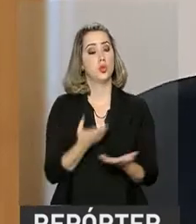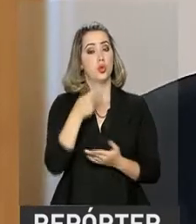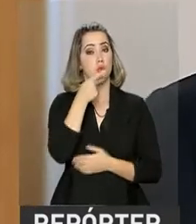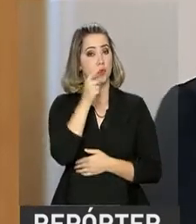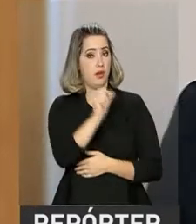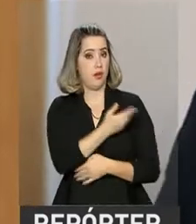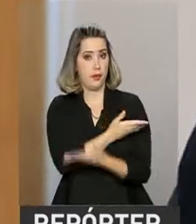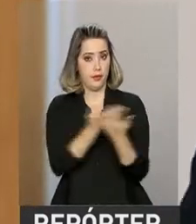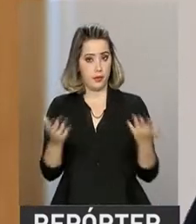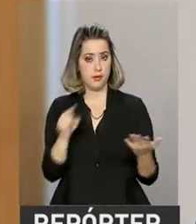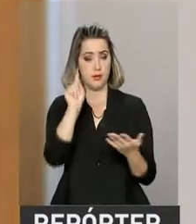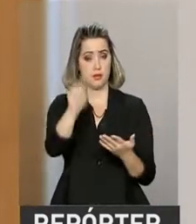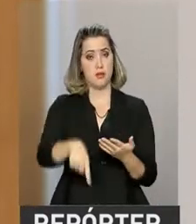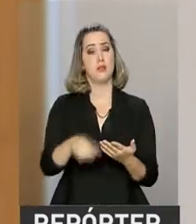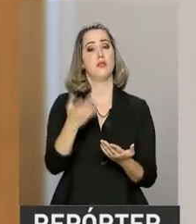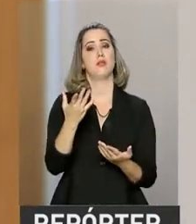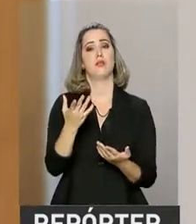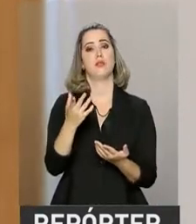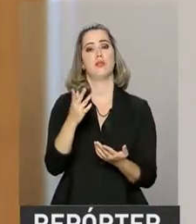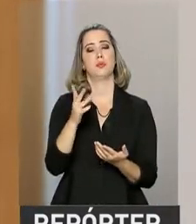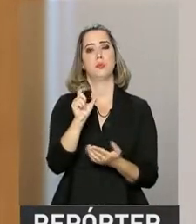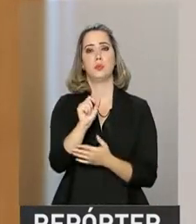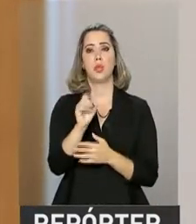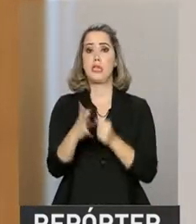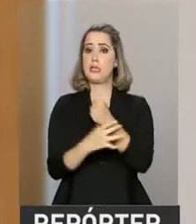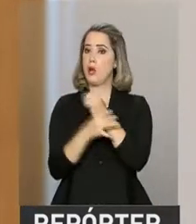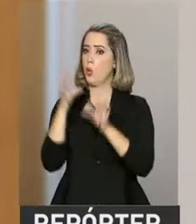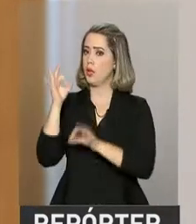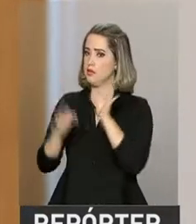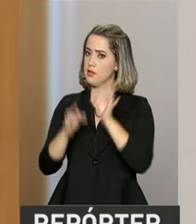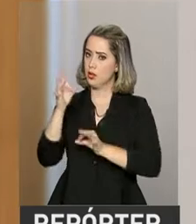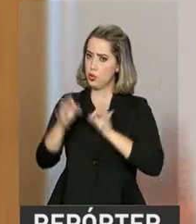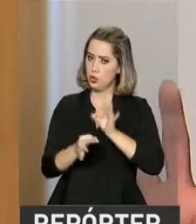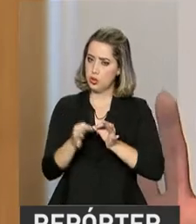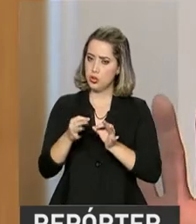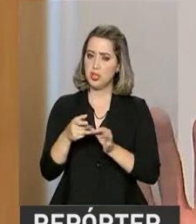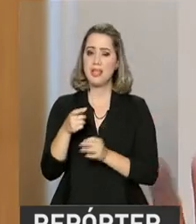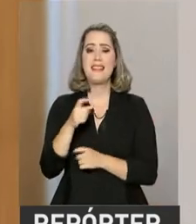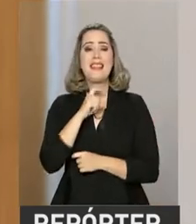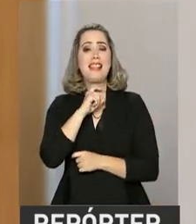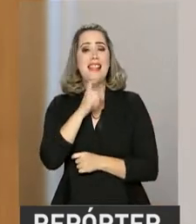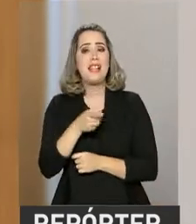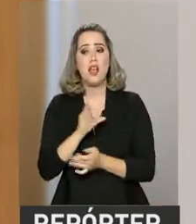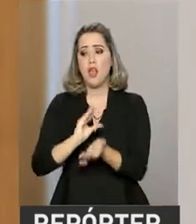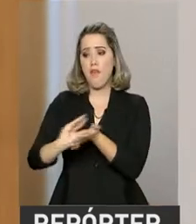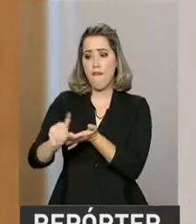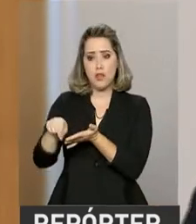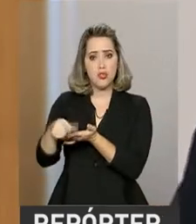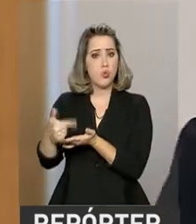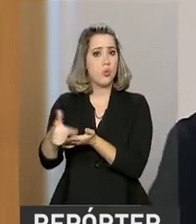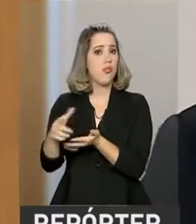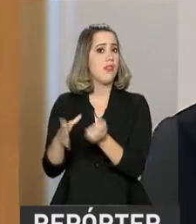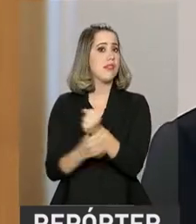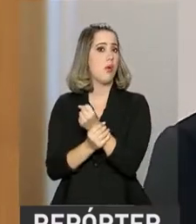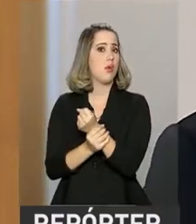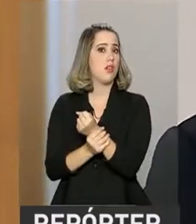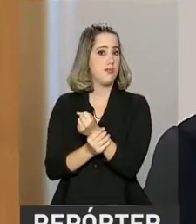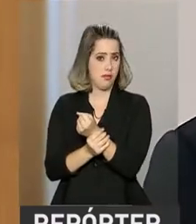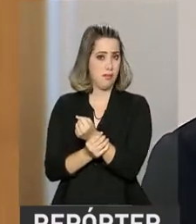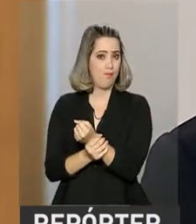reunião é exatamente as palavras segurança jurídica ninguém investe se não tiver segurança jurídica